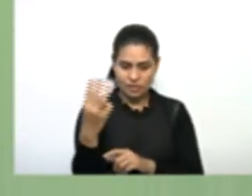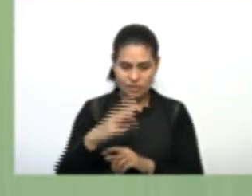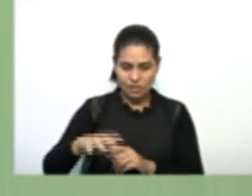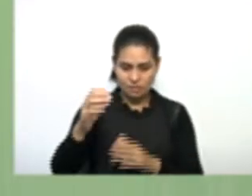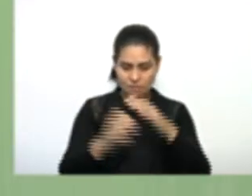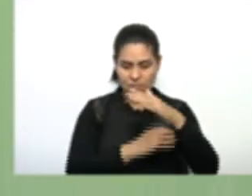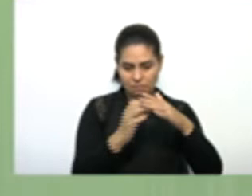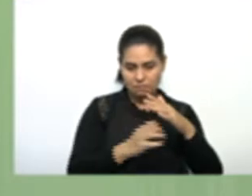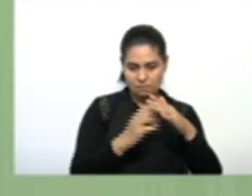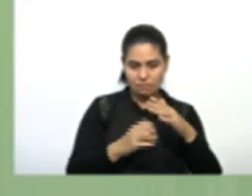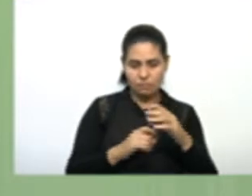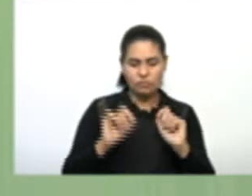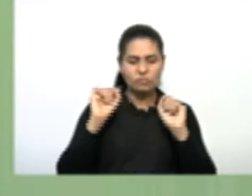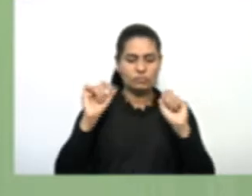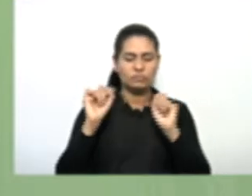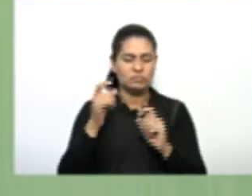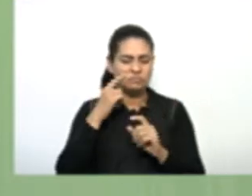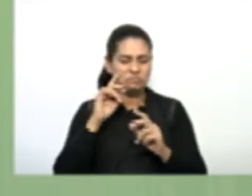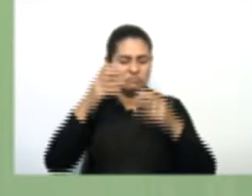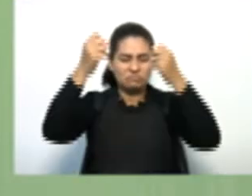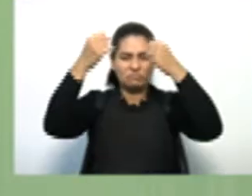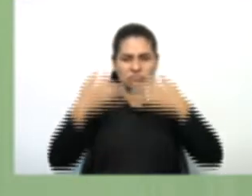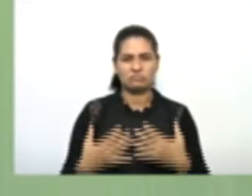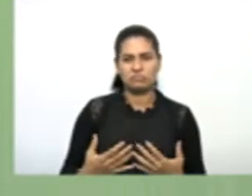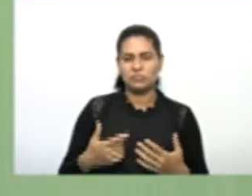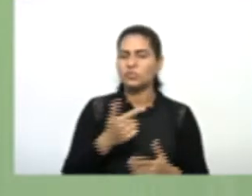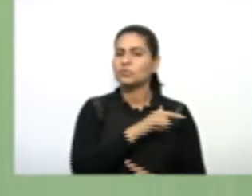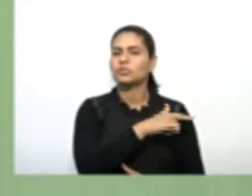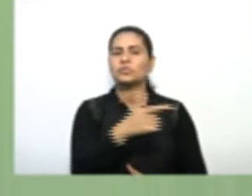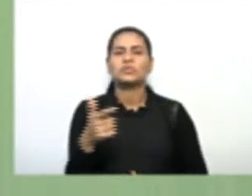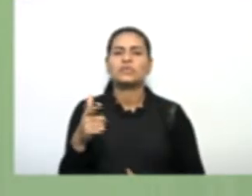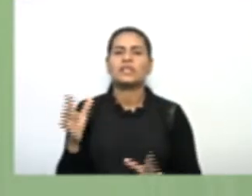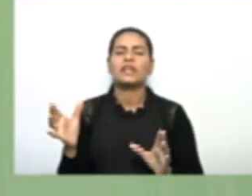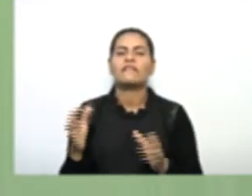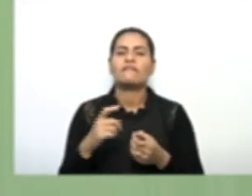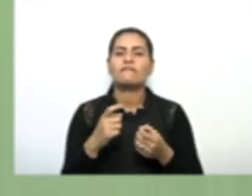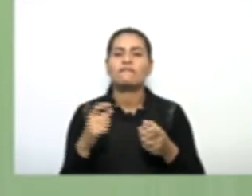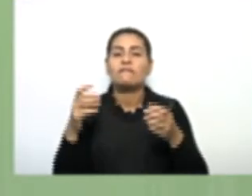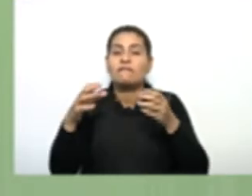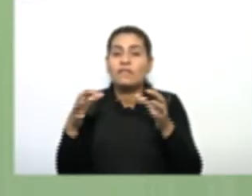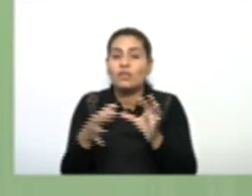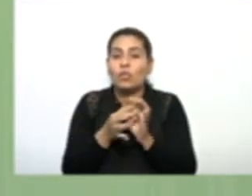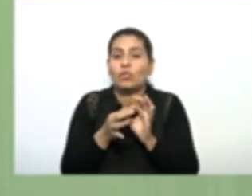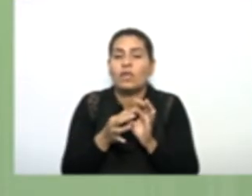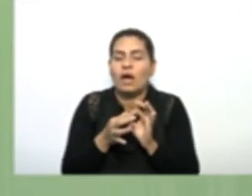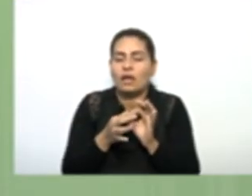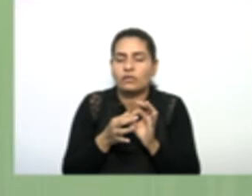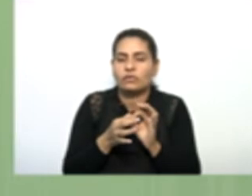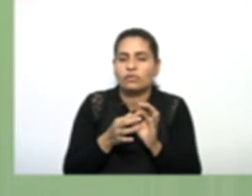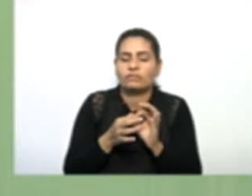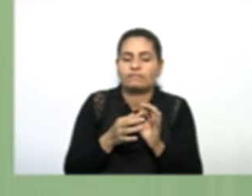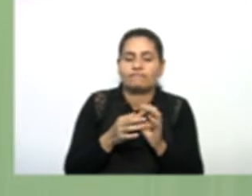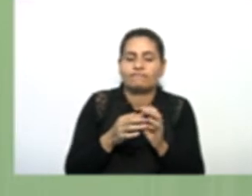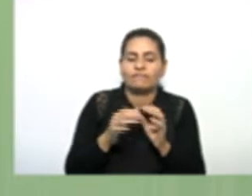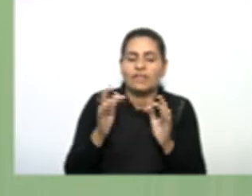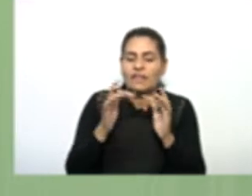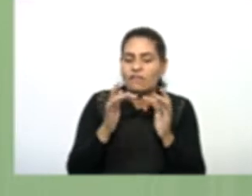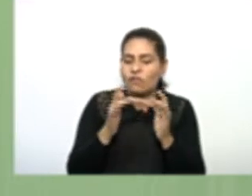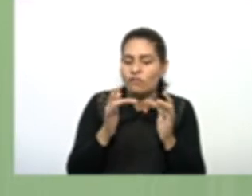daquela. Então, a gente fala que não existe vínculo empregatício para as